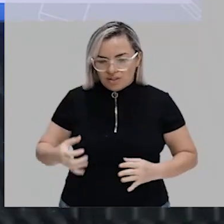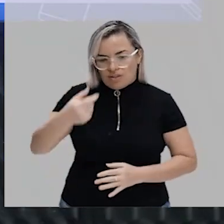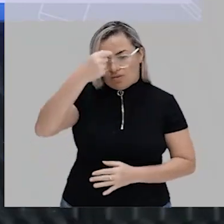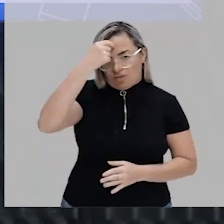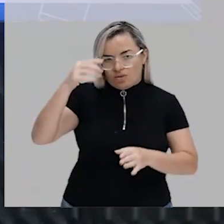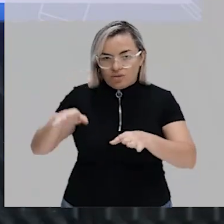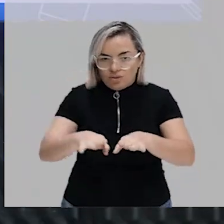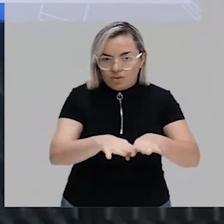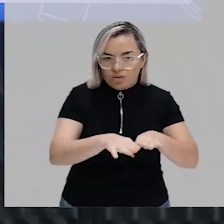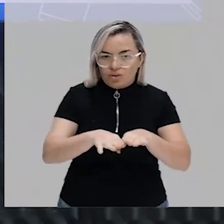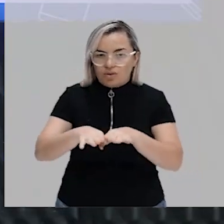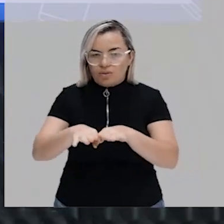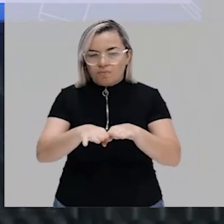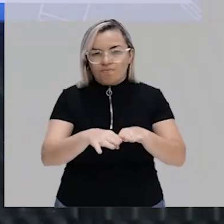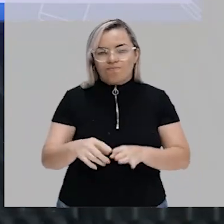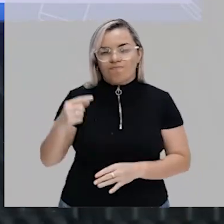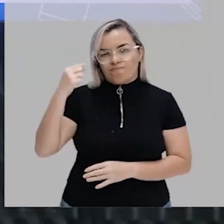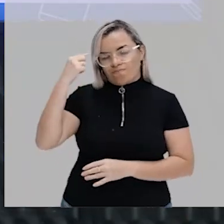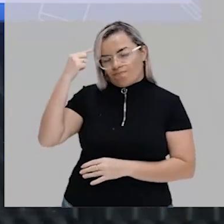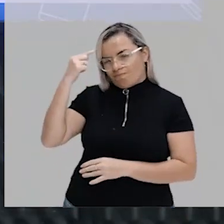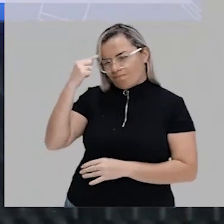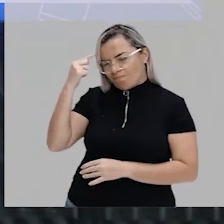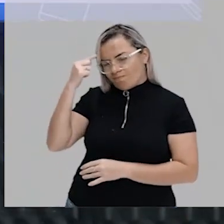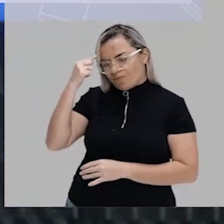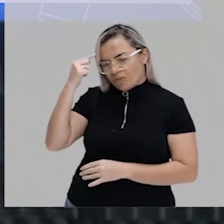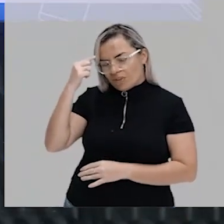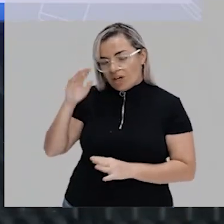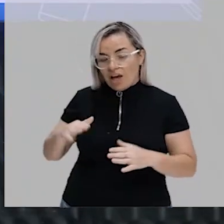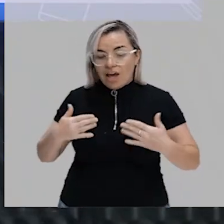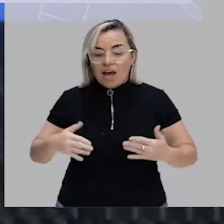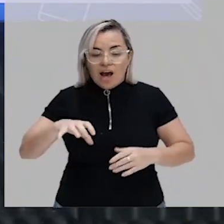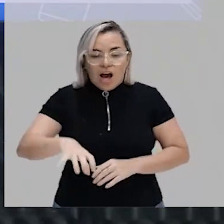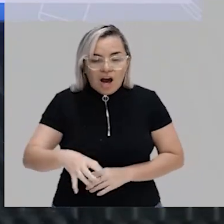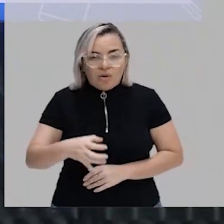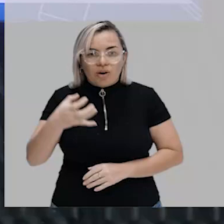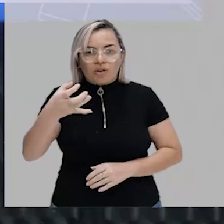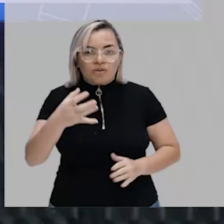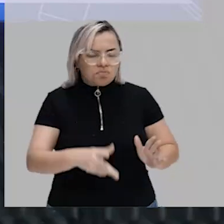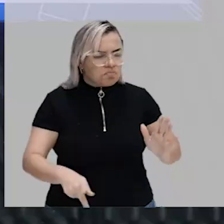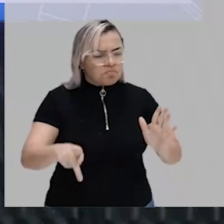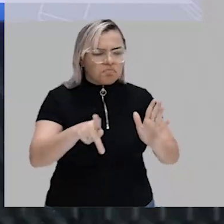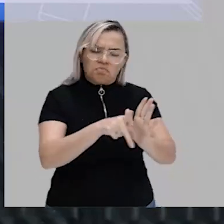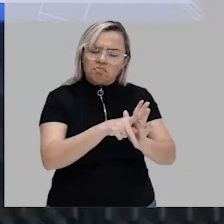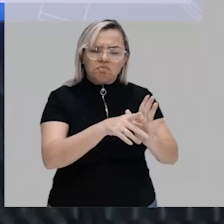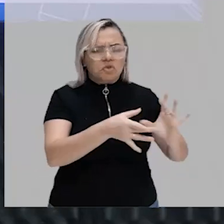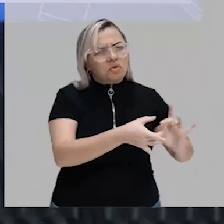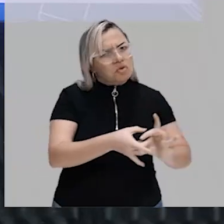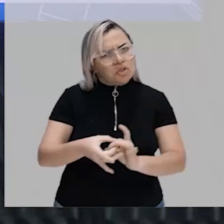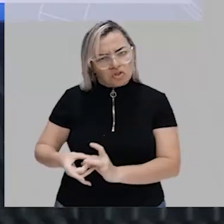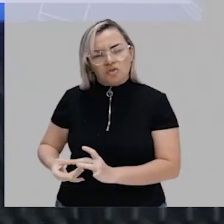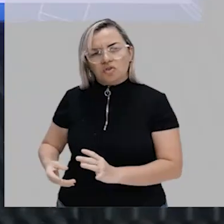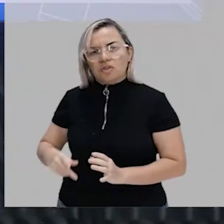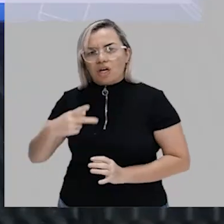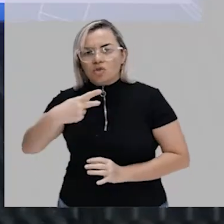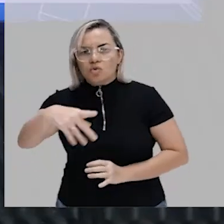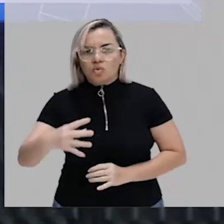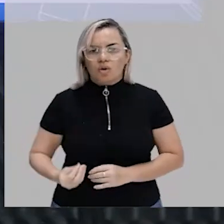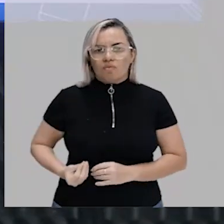lógica, é quando algo acontece em particular, uma situação qualquer